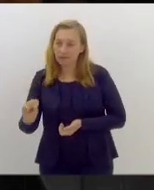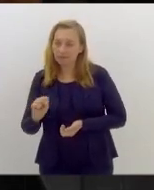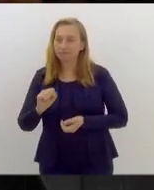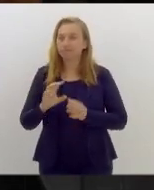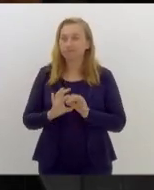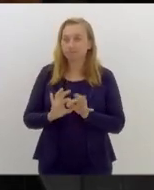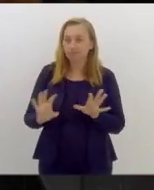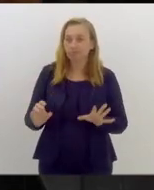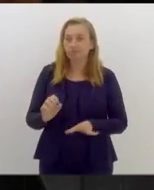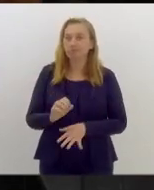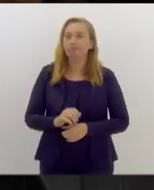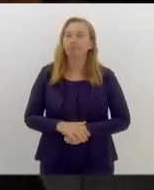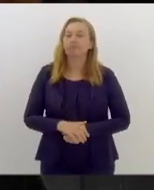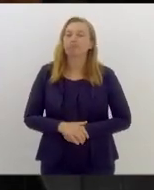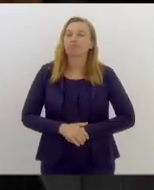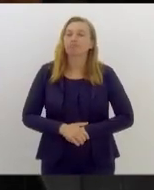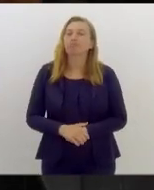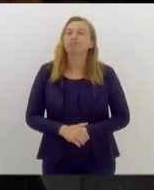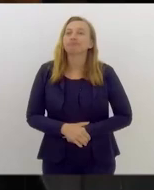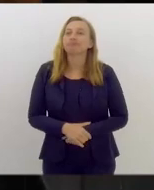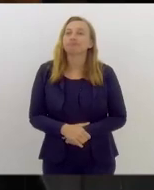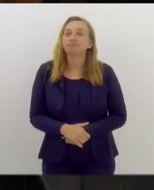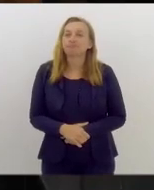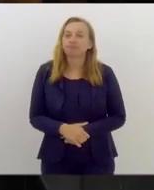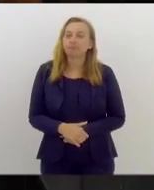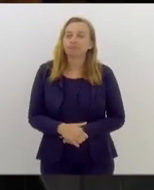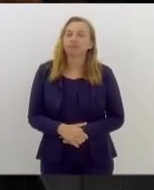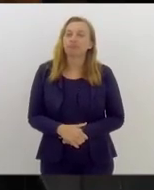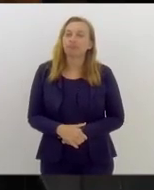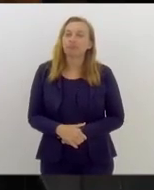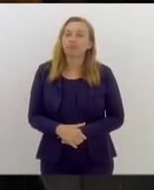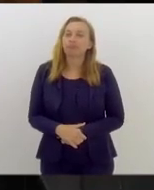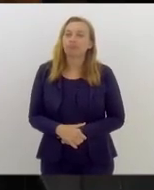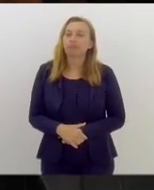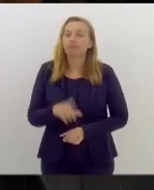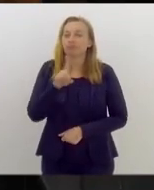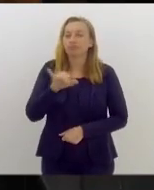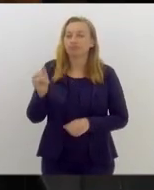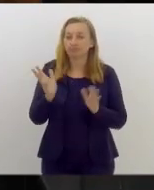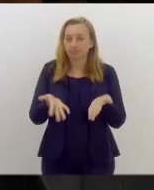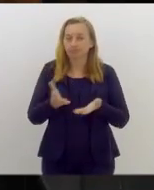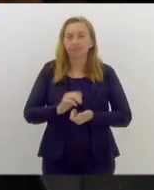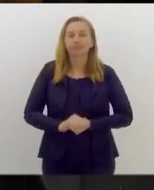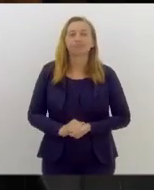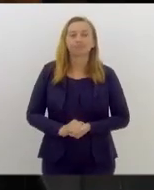deliberar no âmbito do Confaz no dia de hoje.